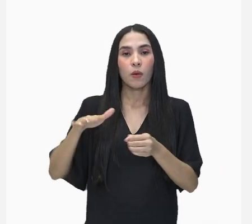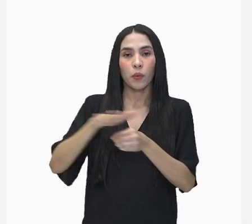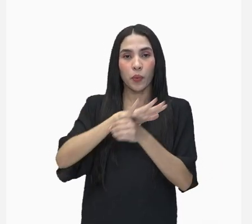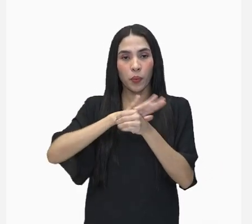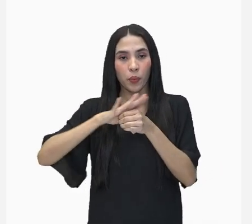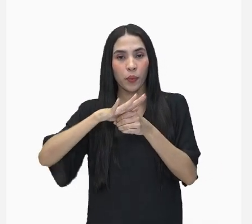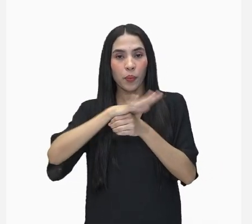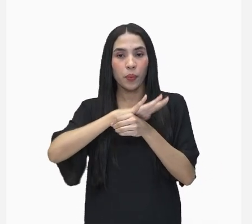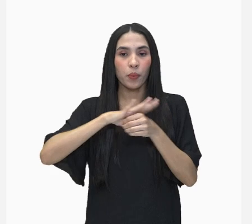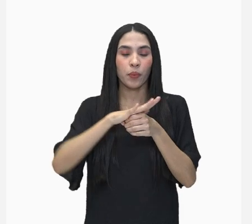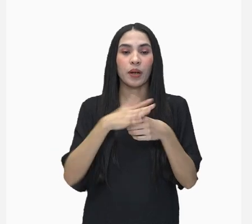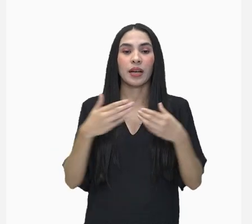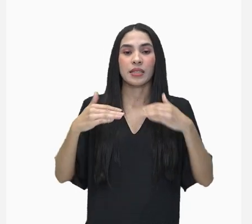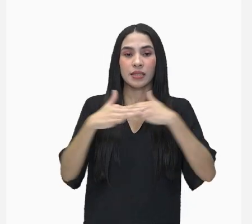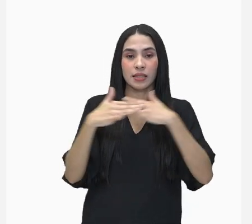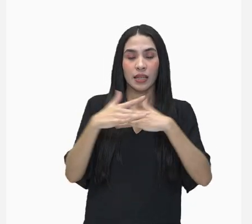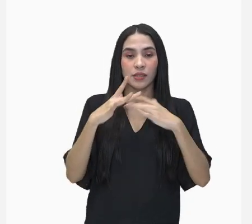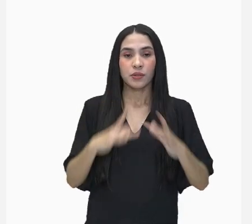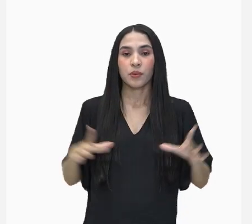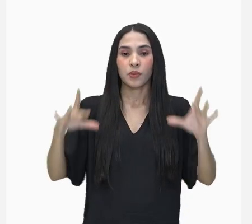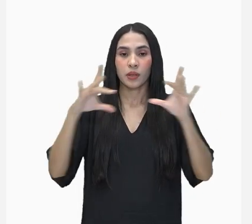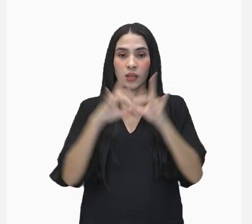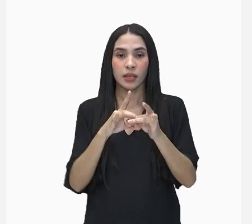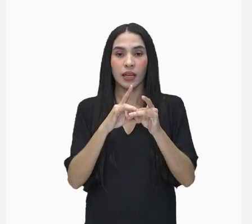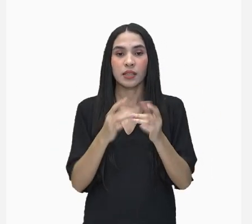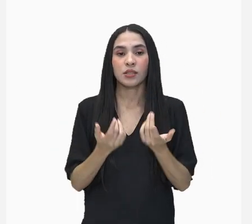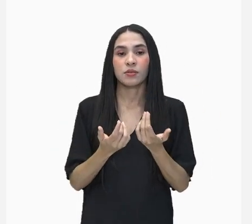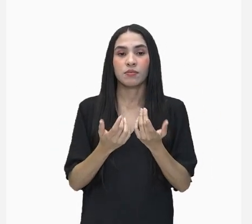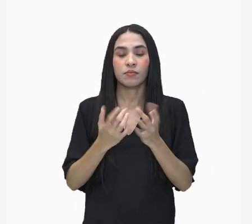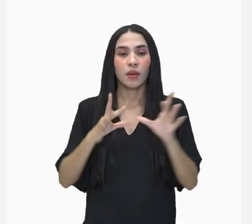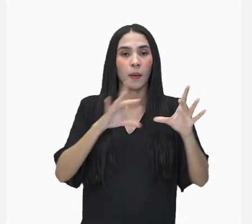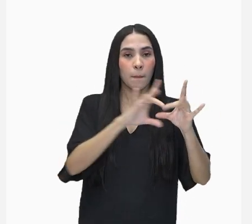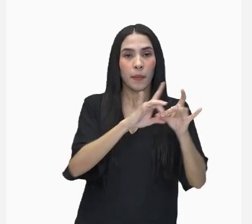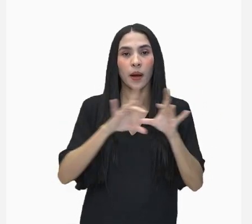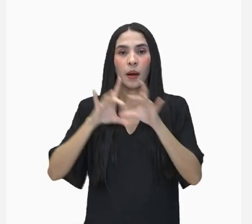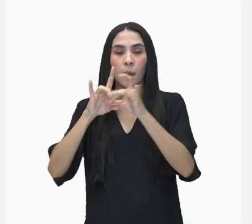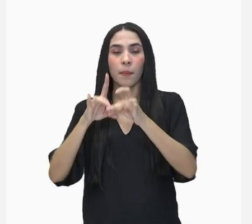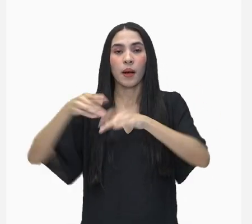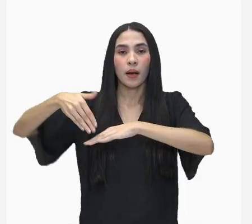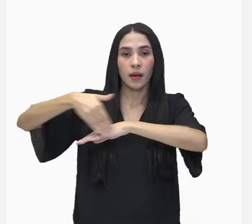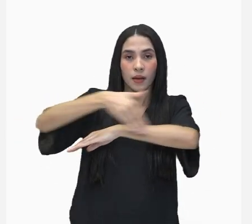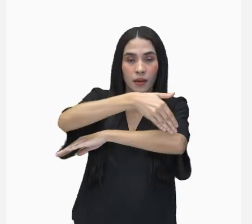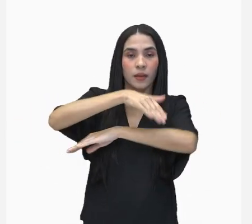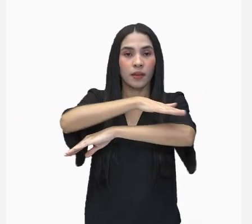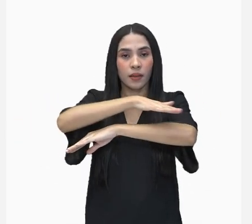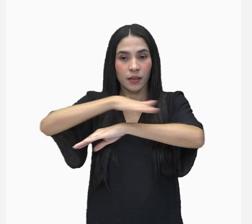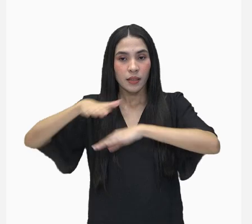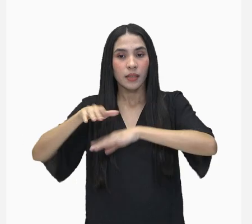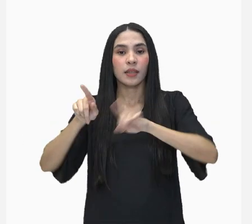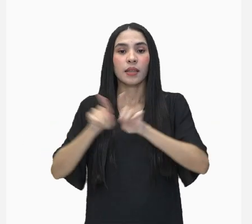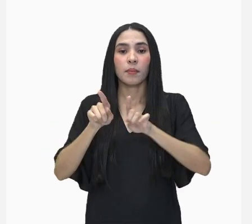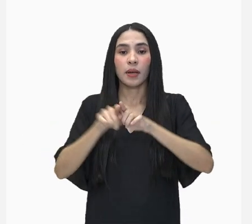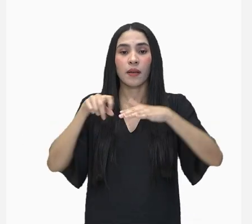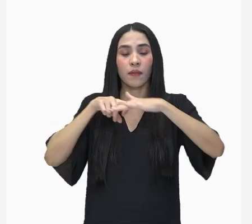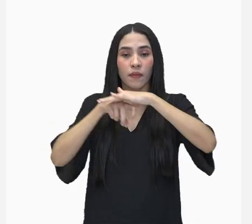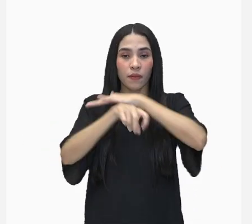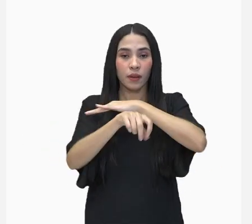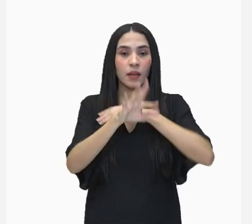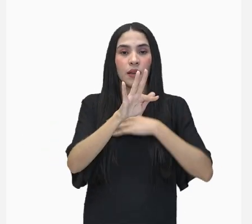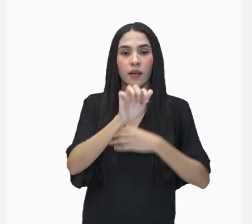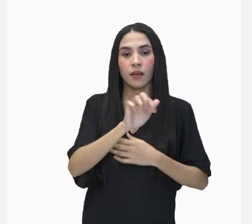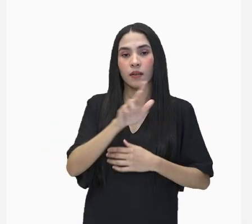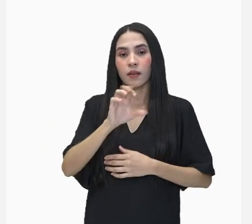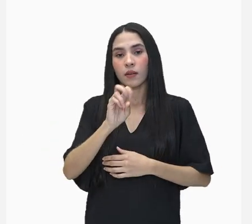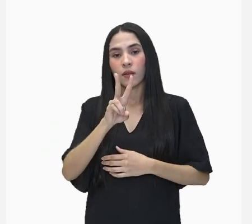duas cidades, conectadas por uma vasta rede de rodovias e de ferrovias. E nós temos